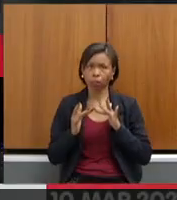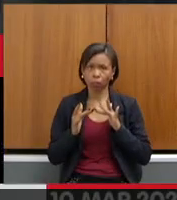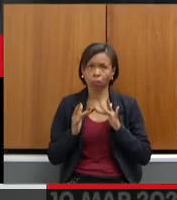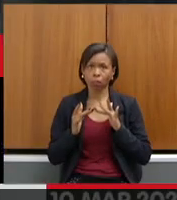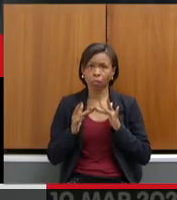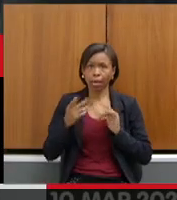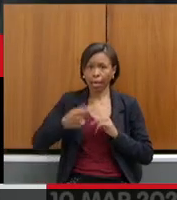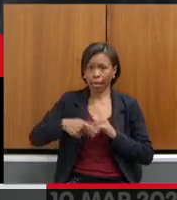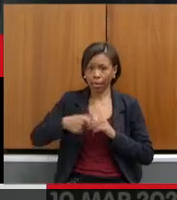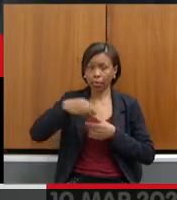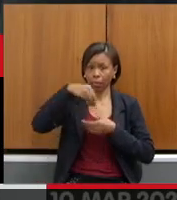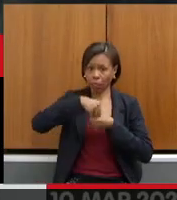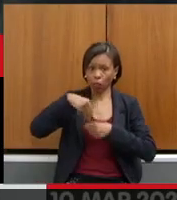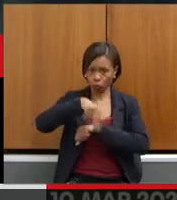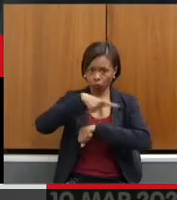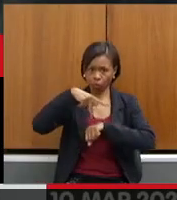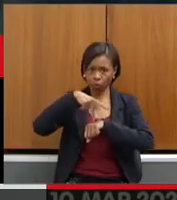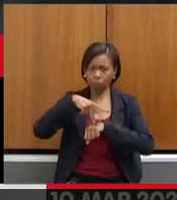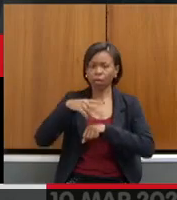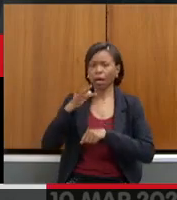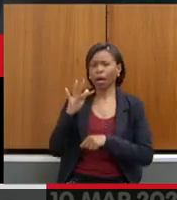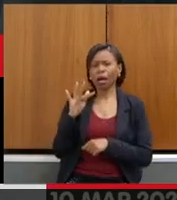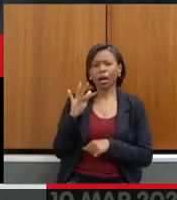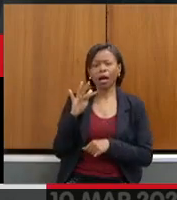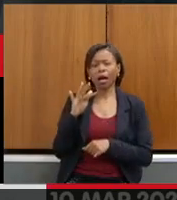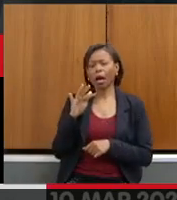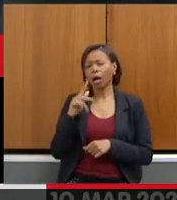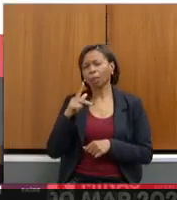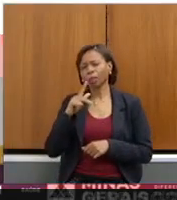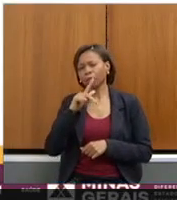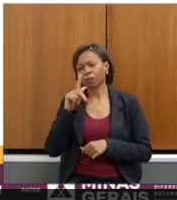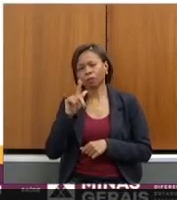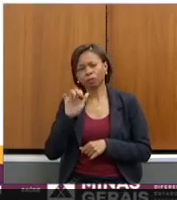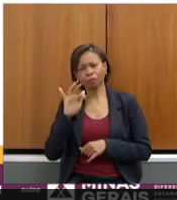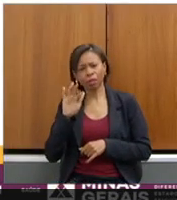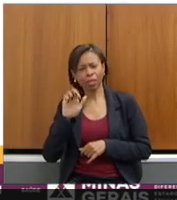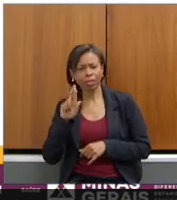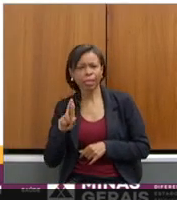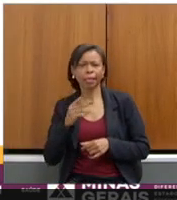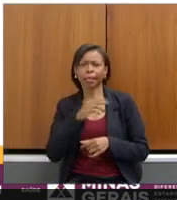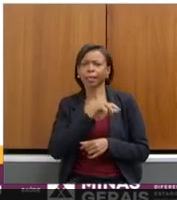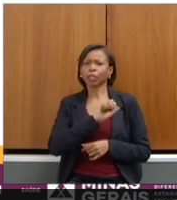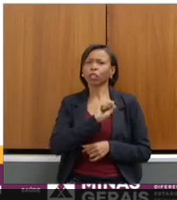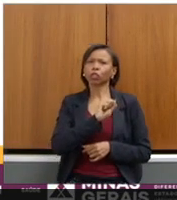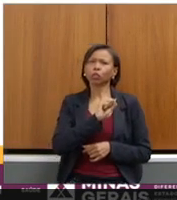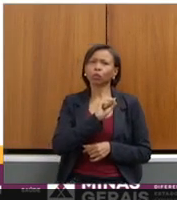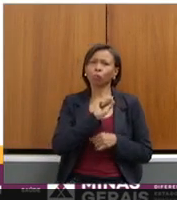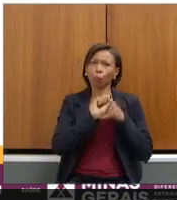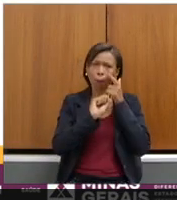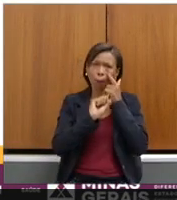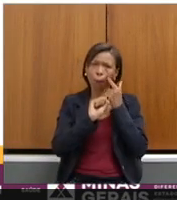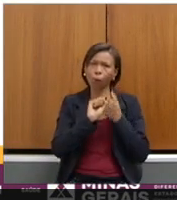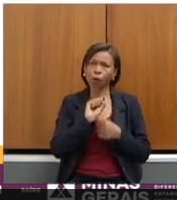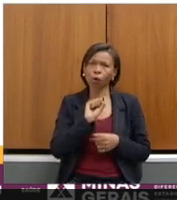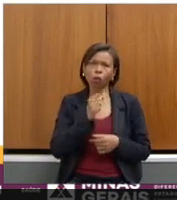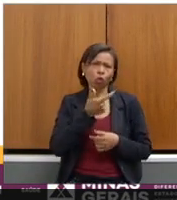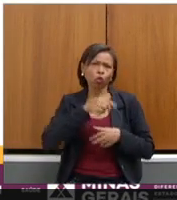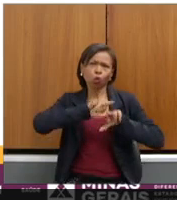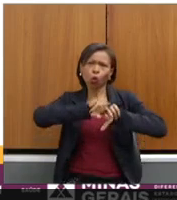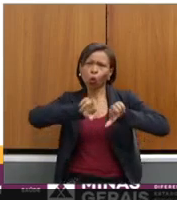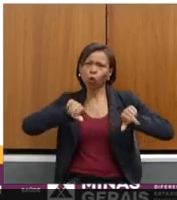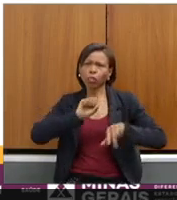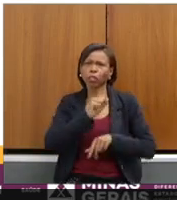presente no país desde a fase da barata malek é Sputnik a curva que se com 2x que